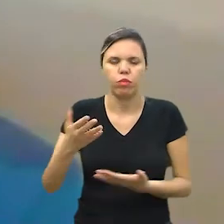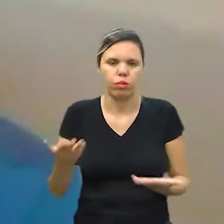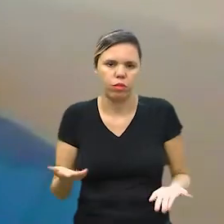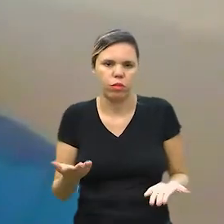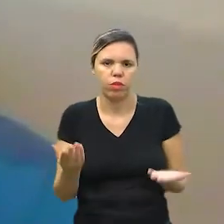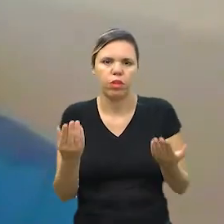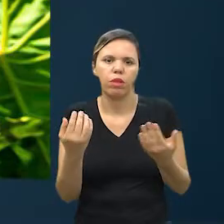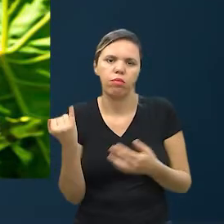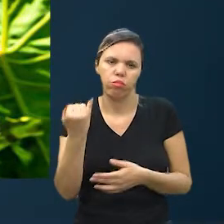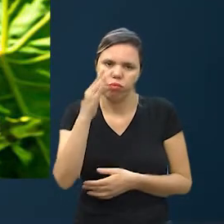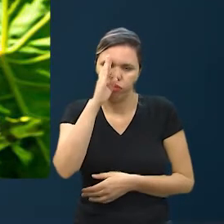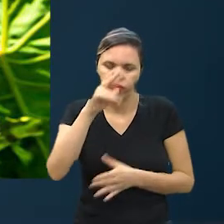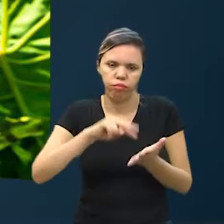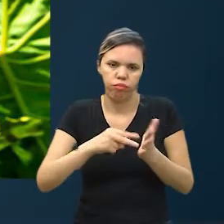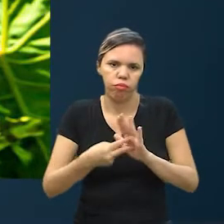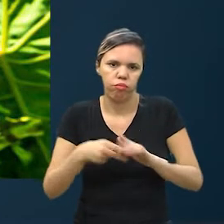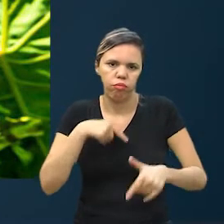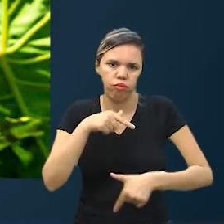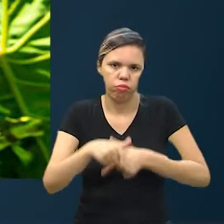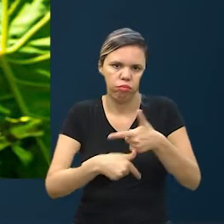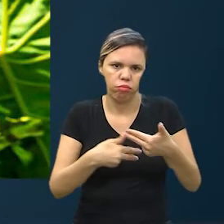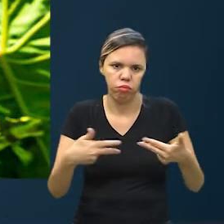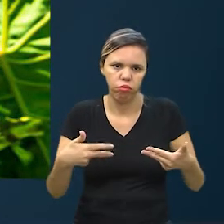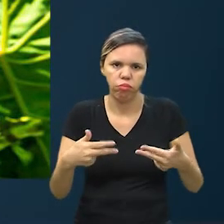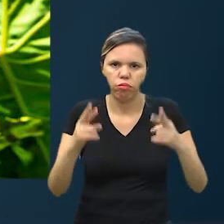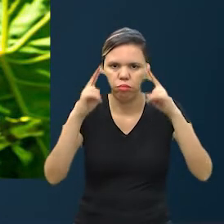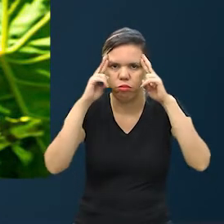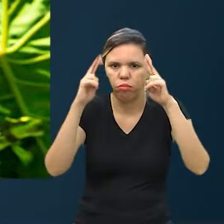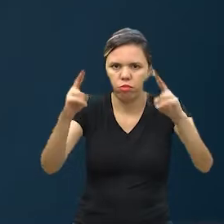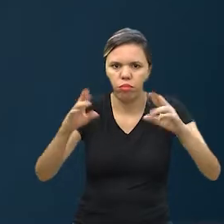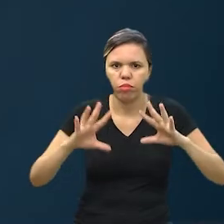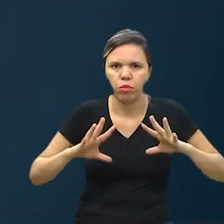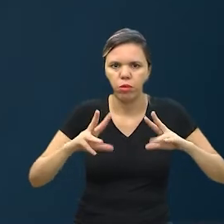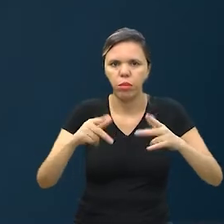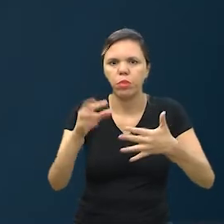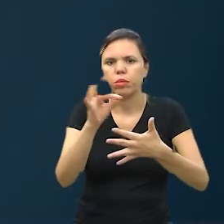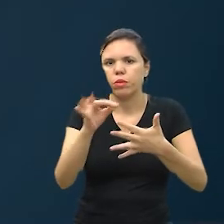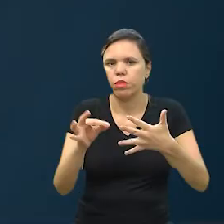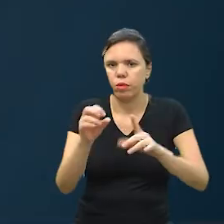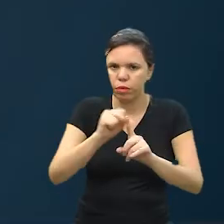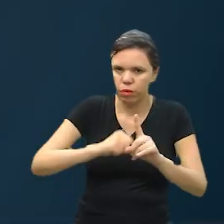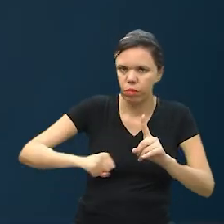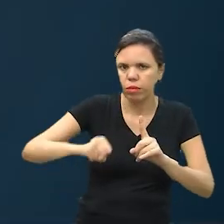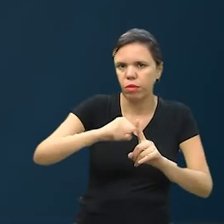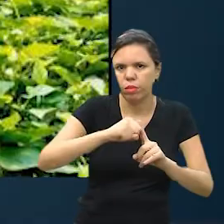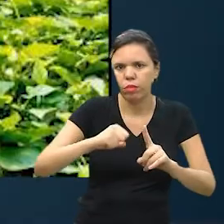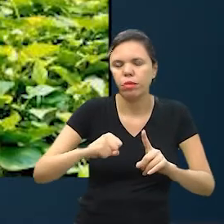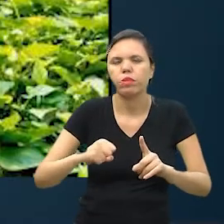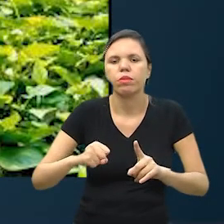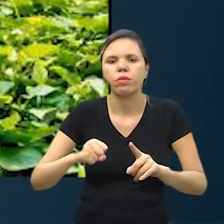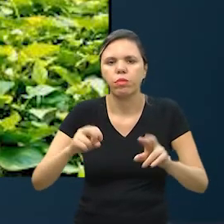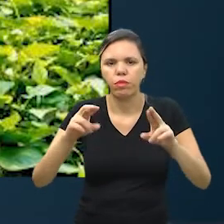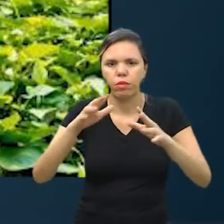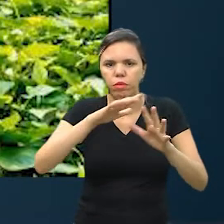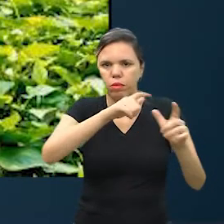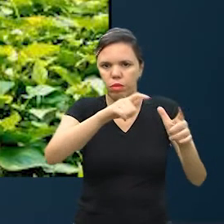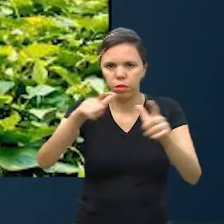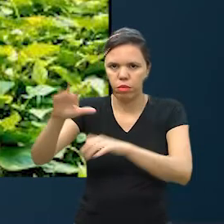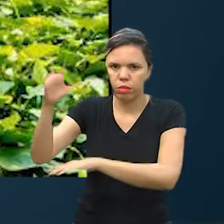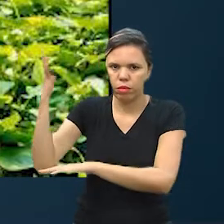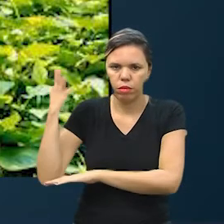aqui. Então, trabalhar com orgânicos é respeitar todas essas questões sociais, respeitar o